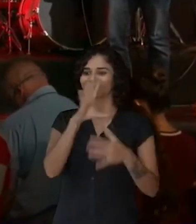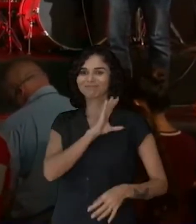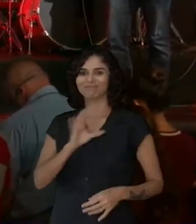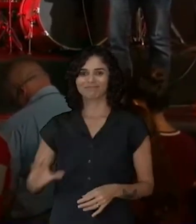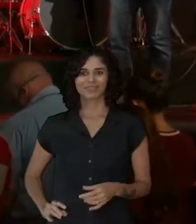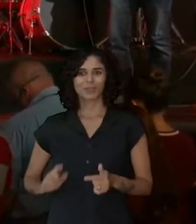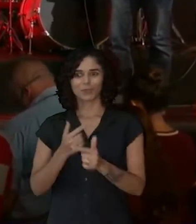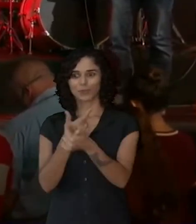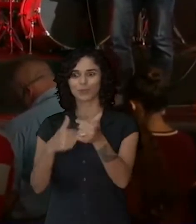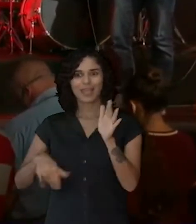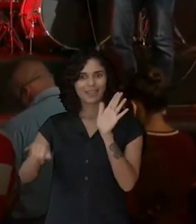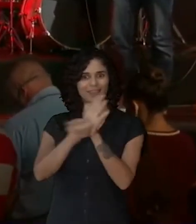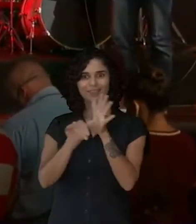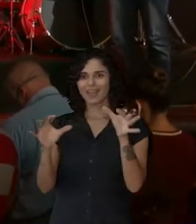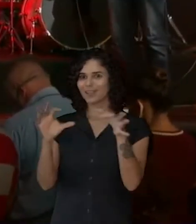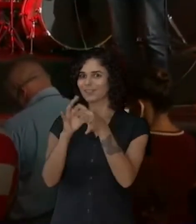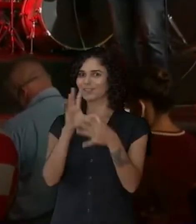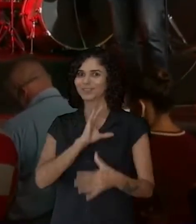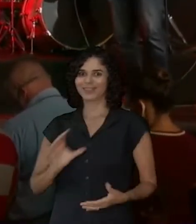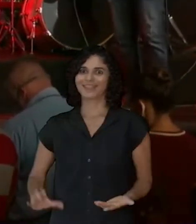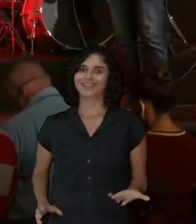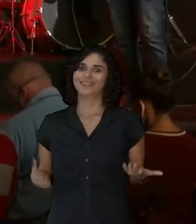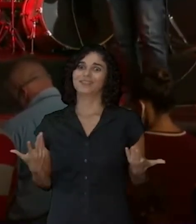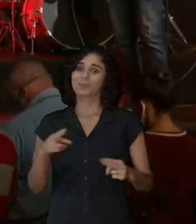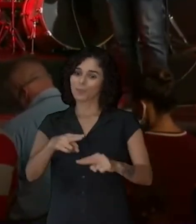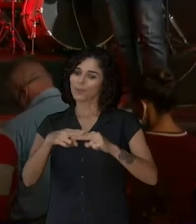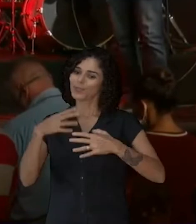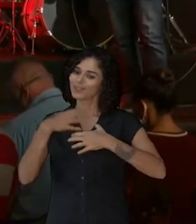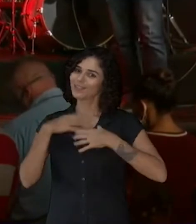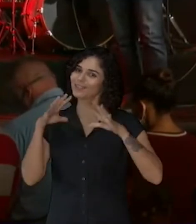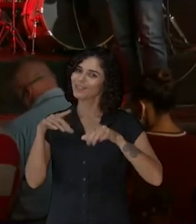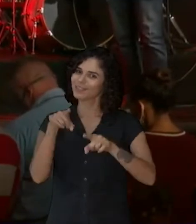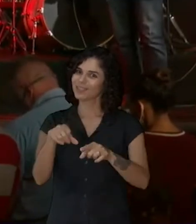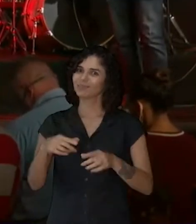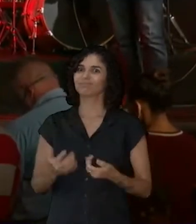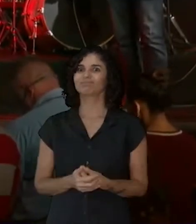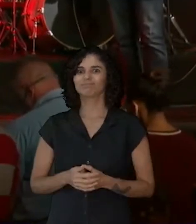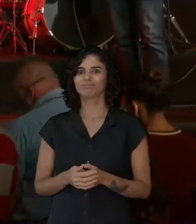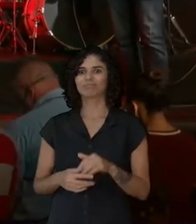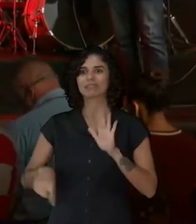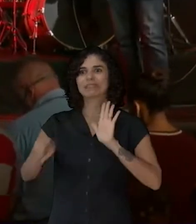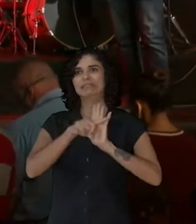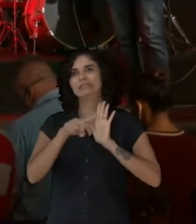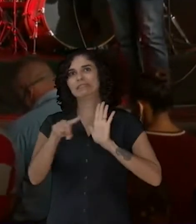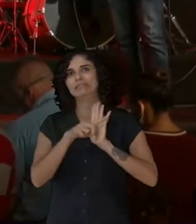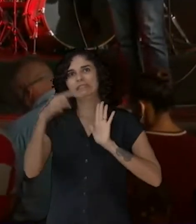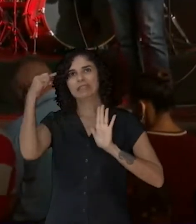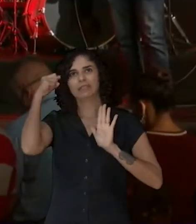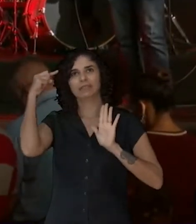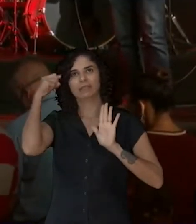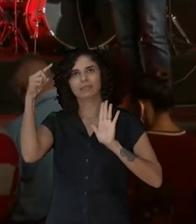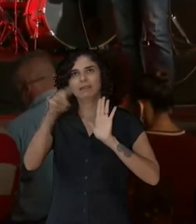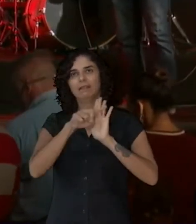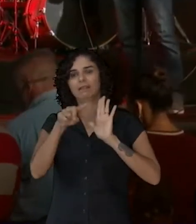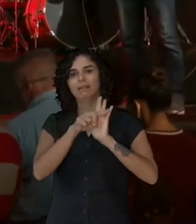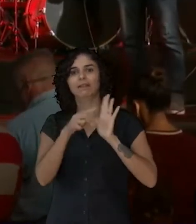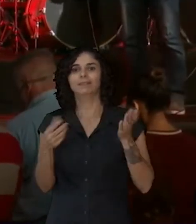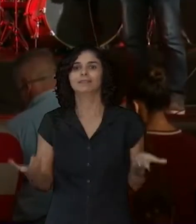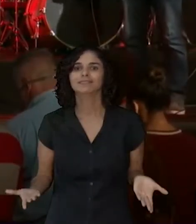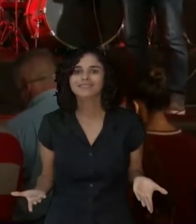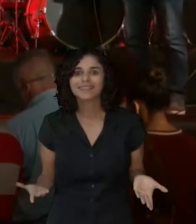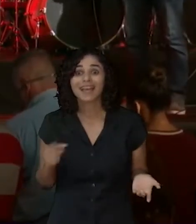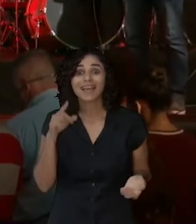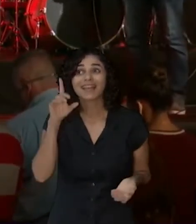Você é mais amado do que qualquer pessoa poderia ser. E o Espírito Santo